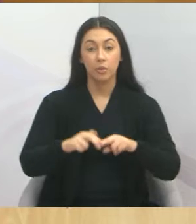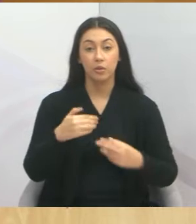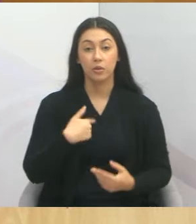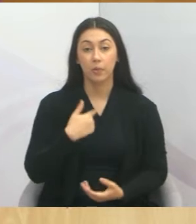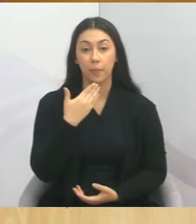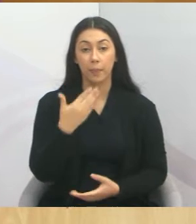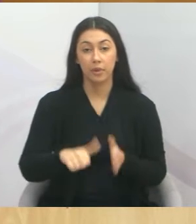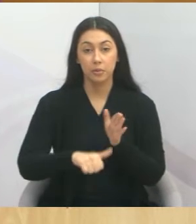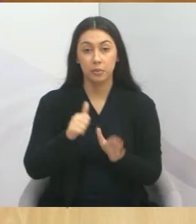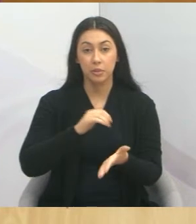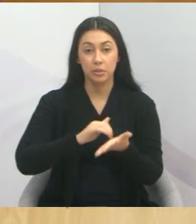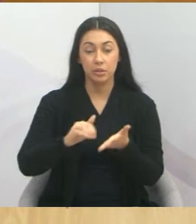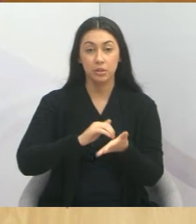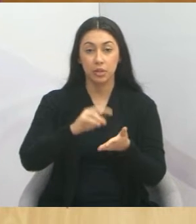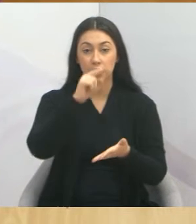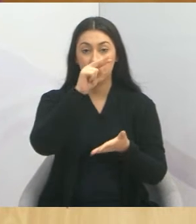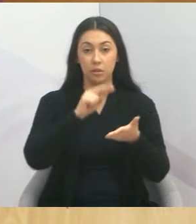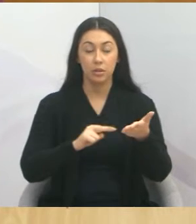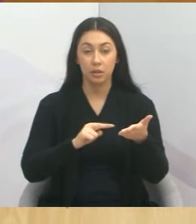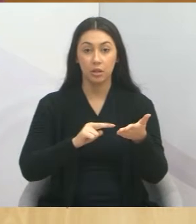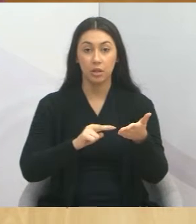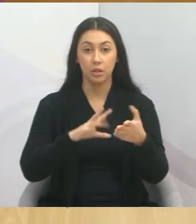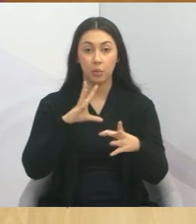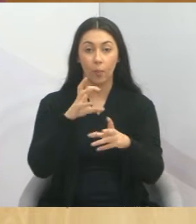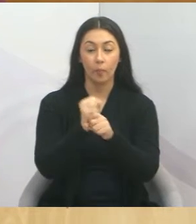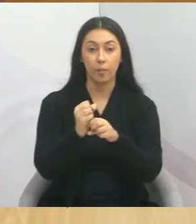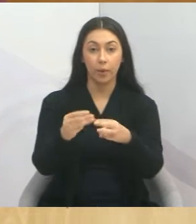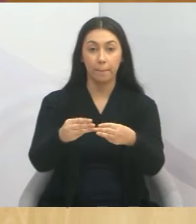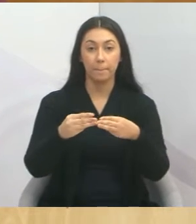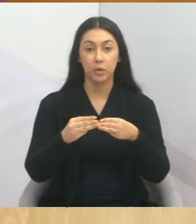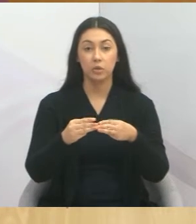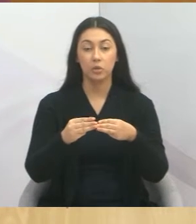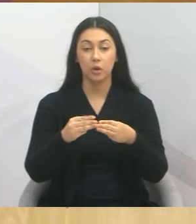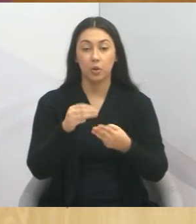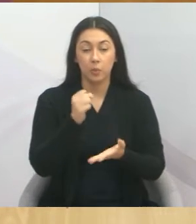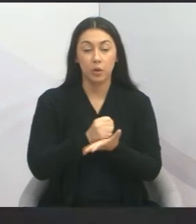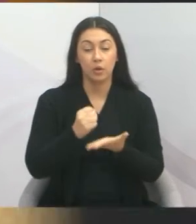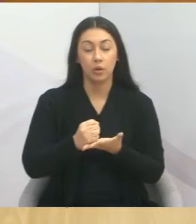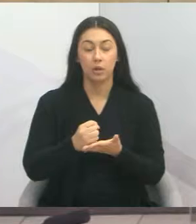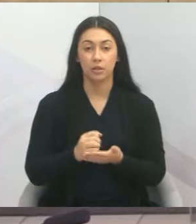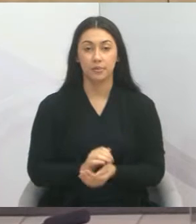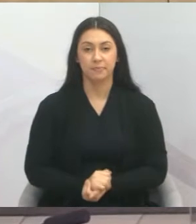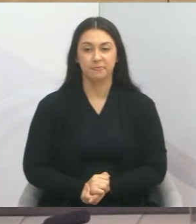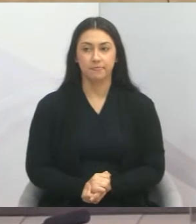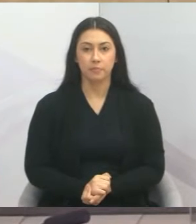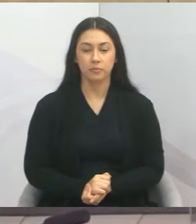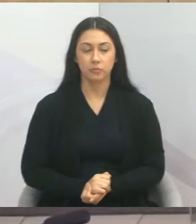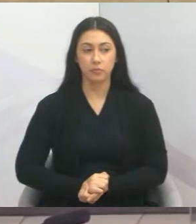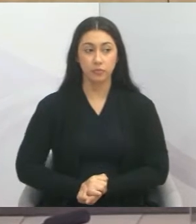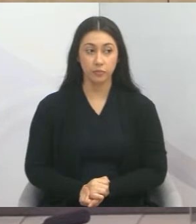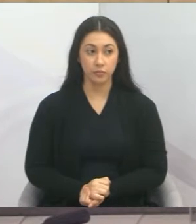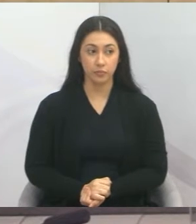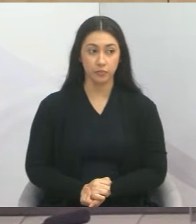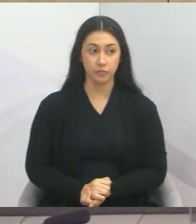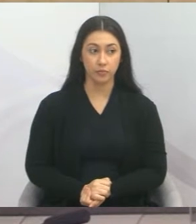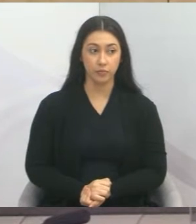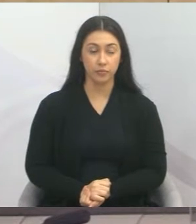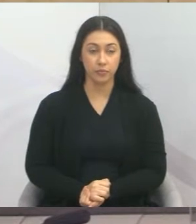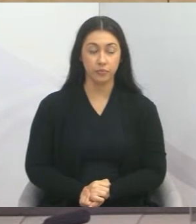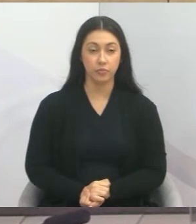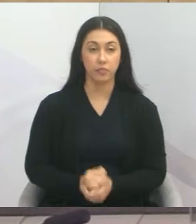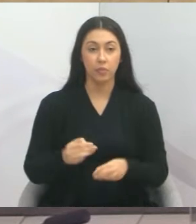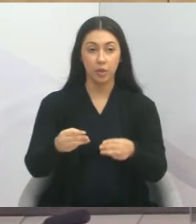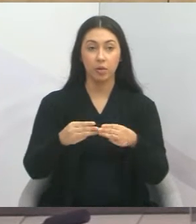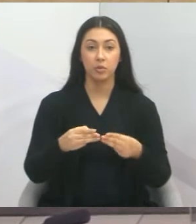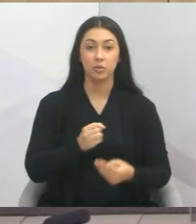solicito ao primeiro-secretário que faça a leitura da frente das moções protocolados para essa seção 1 a